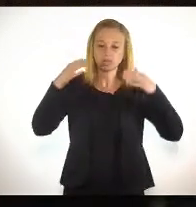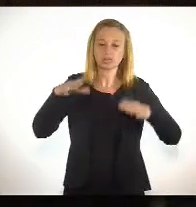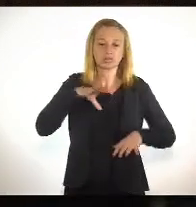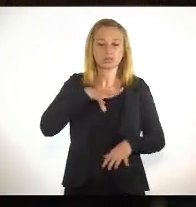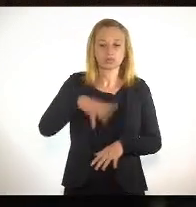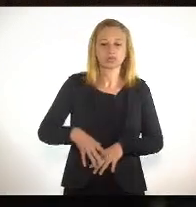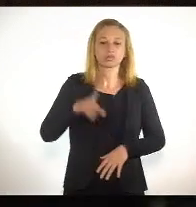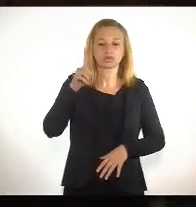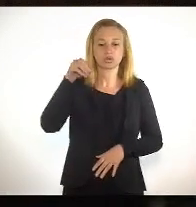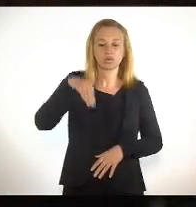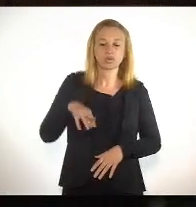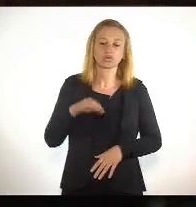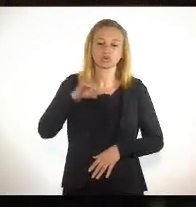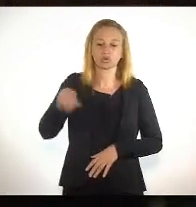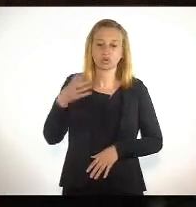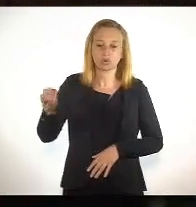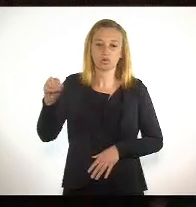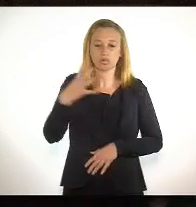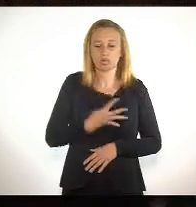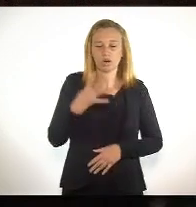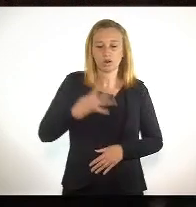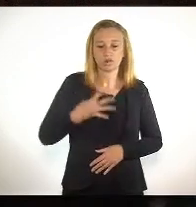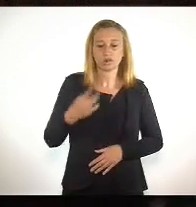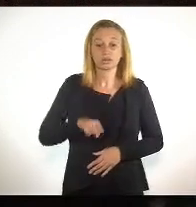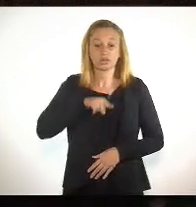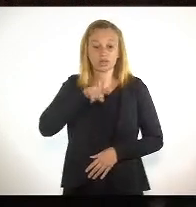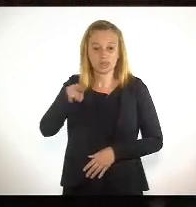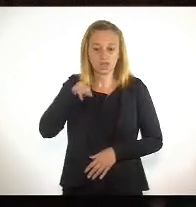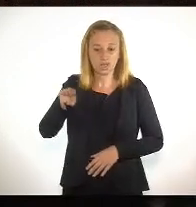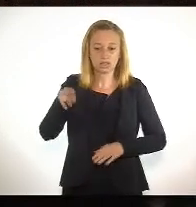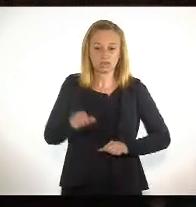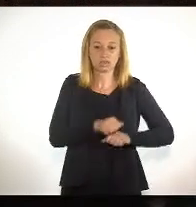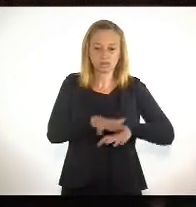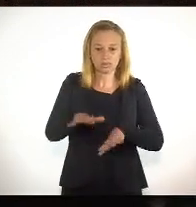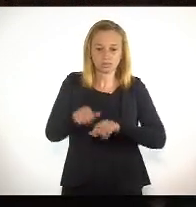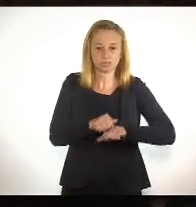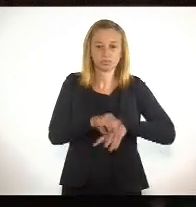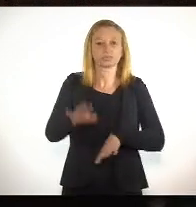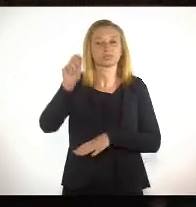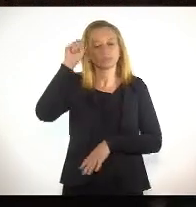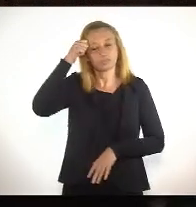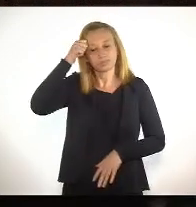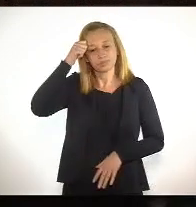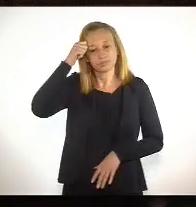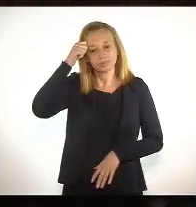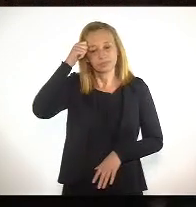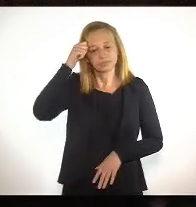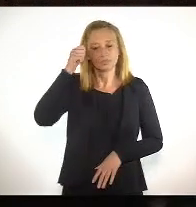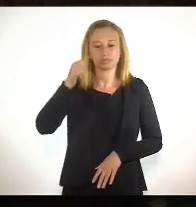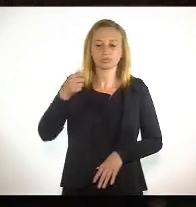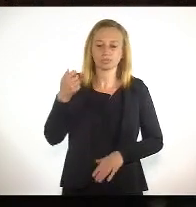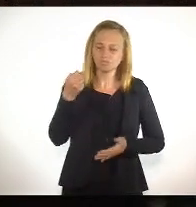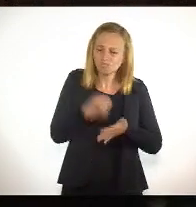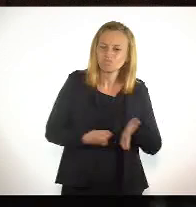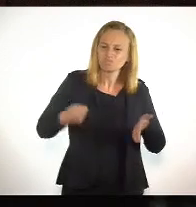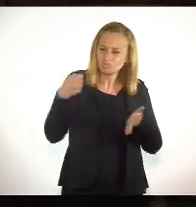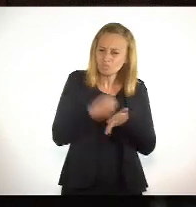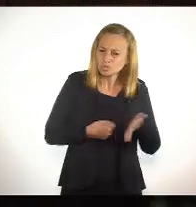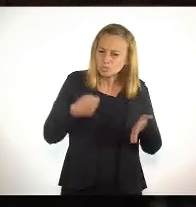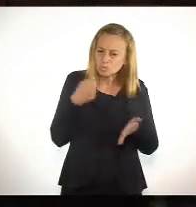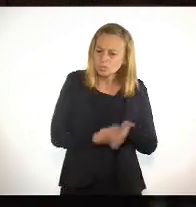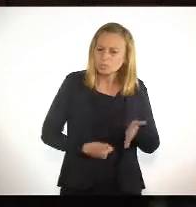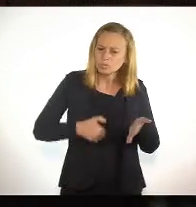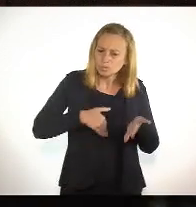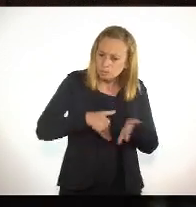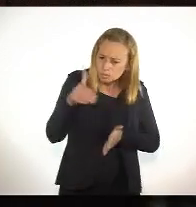João IV, para que aqueles soldados negros que tanto combateram para que expulsassem